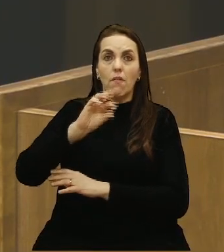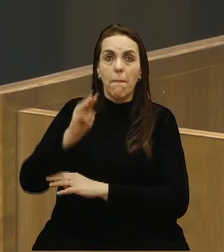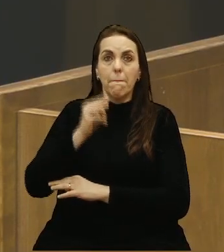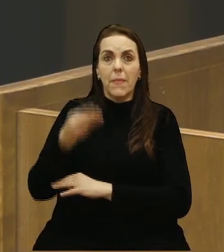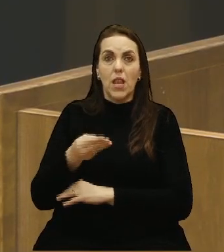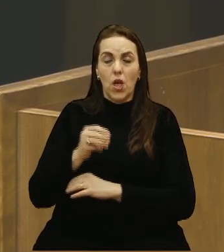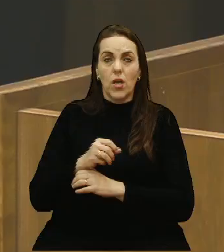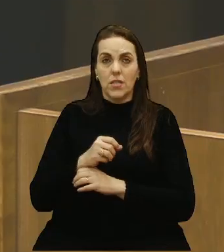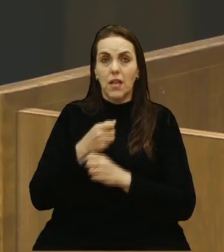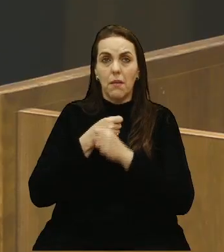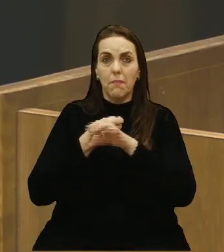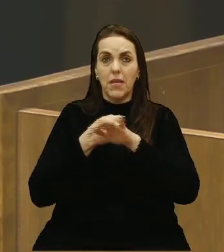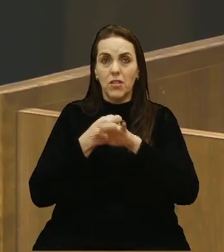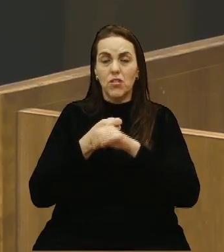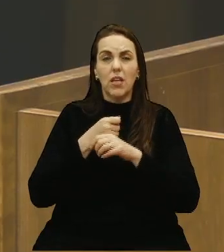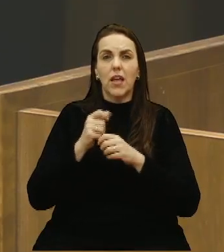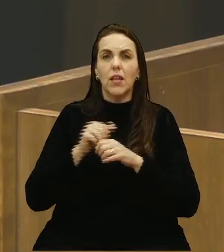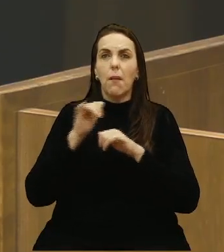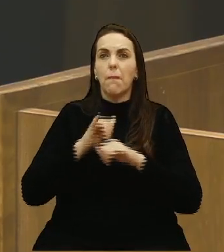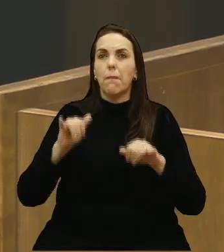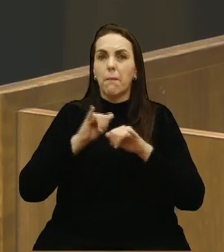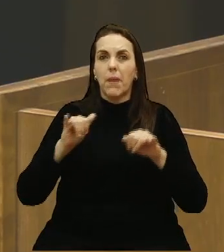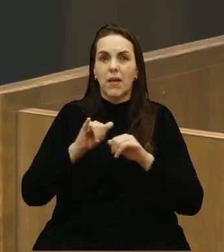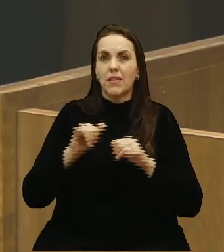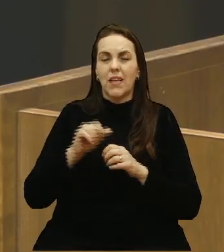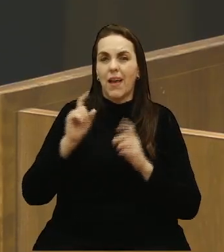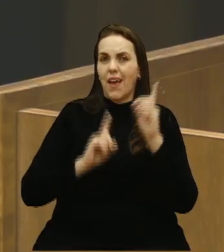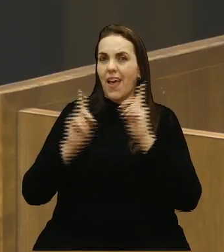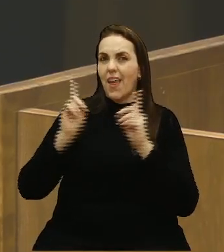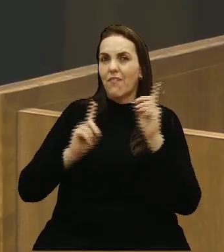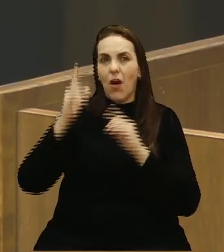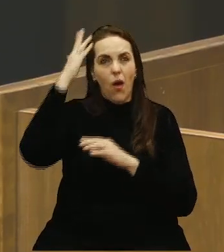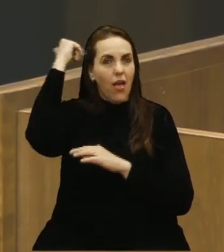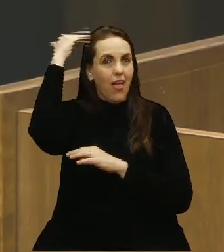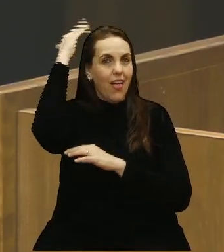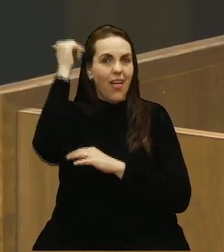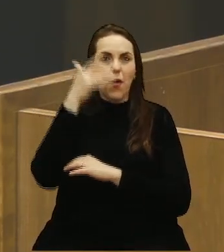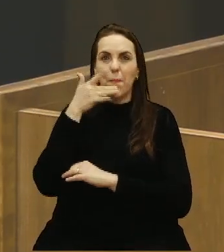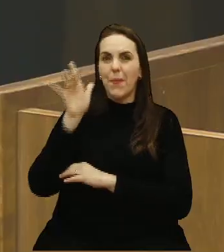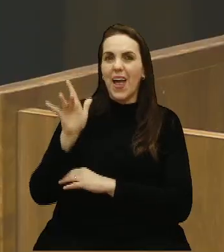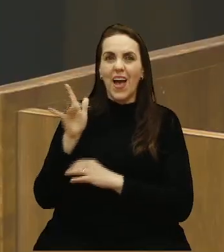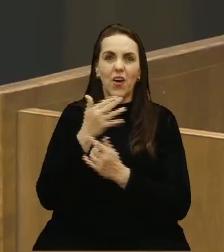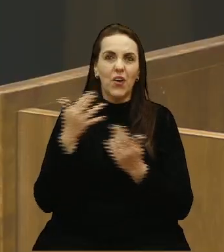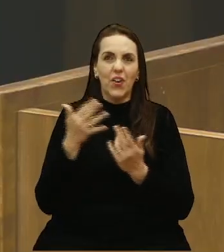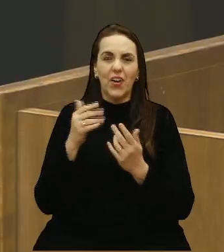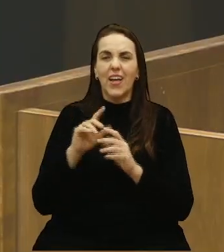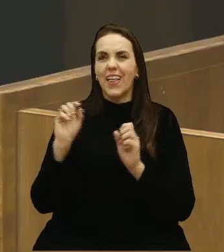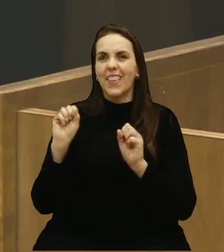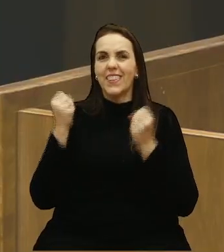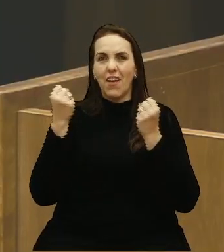ele gastou em publicidade no carnaval, pintou o cabelo de branco, descoloriu o cabelo, defende a cultura